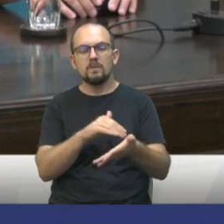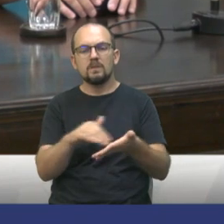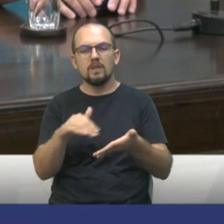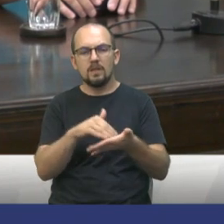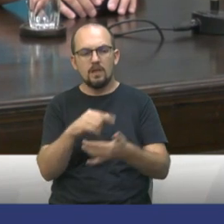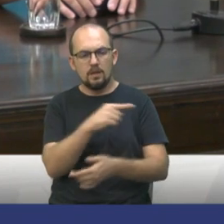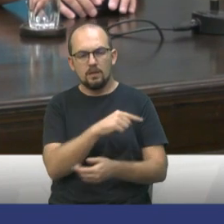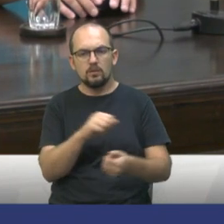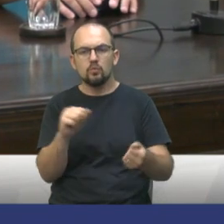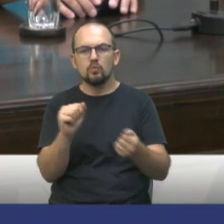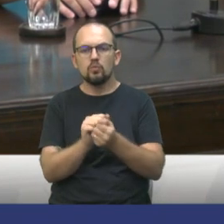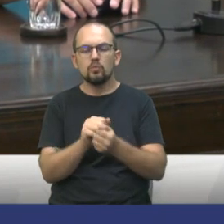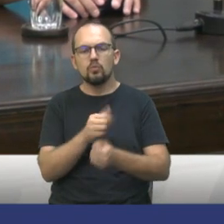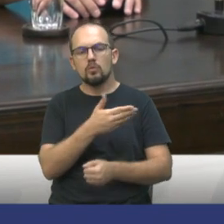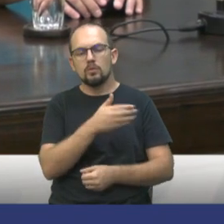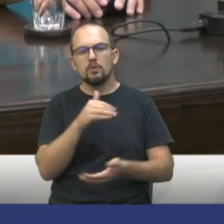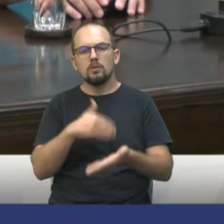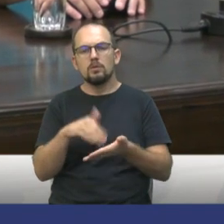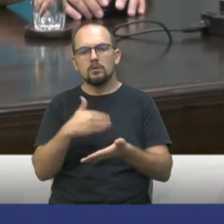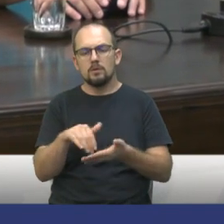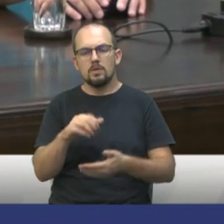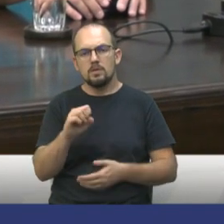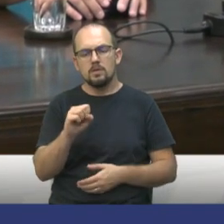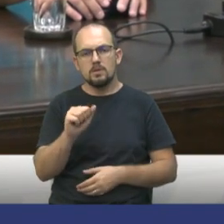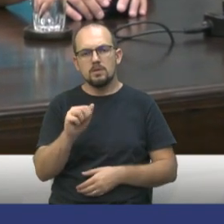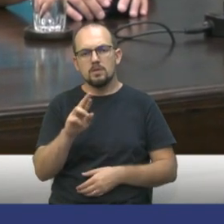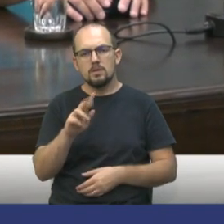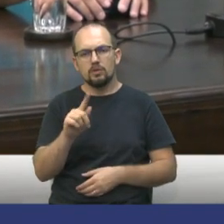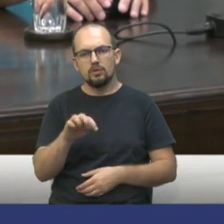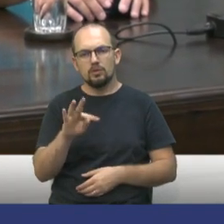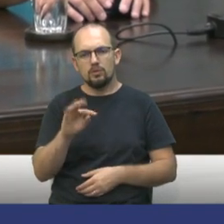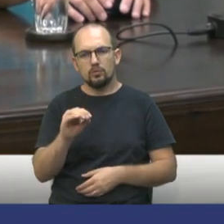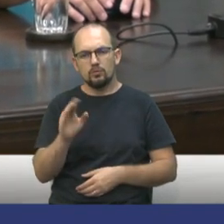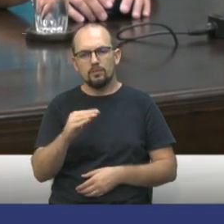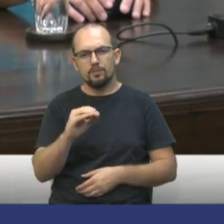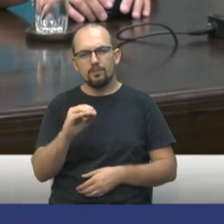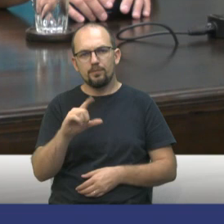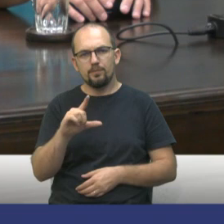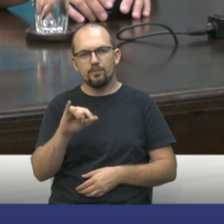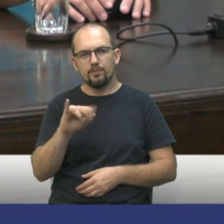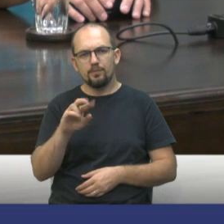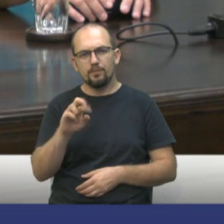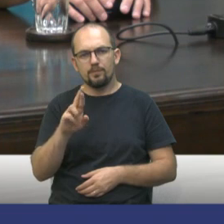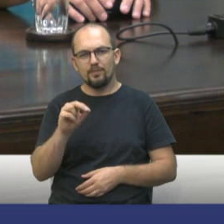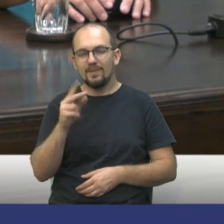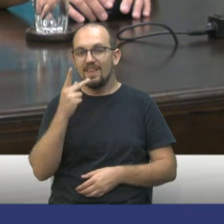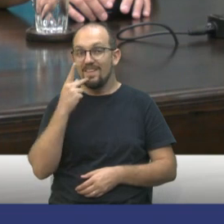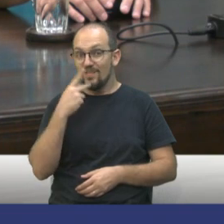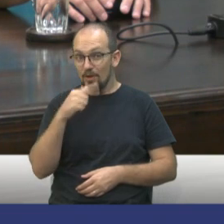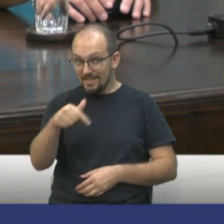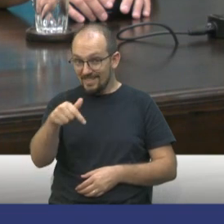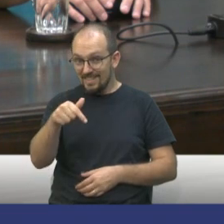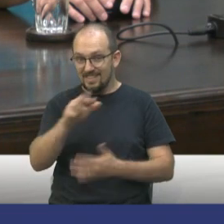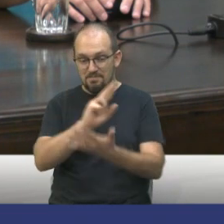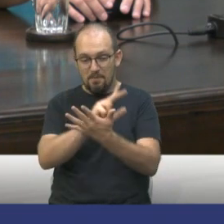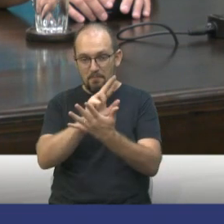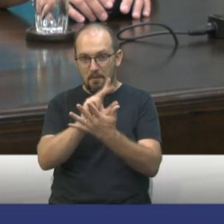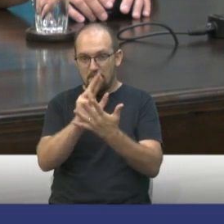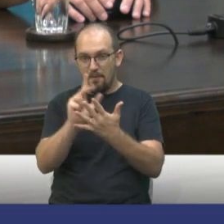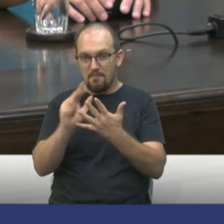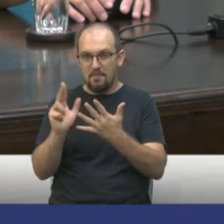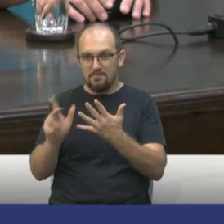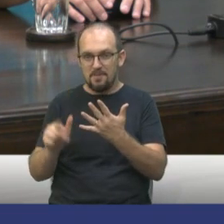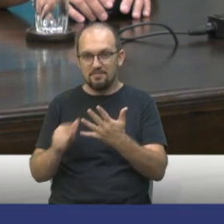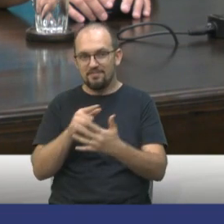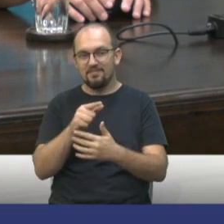encampado pelo secretário Sargento Oliveira, que ele disse ali 7 modalidades de artes